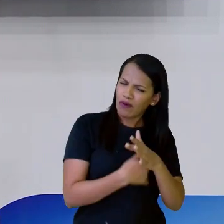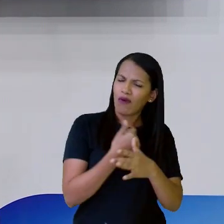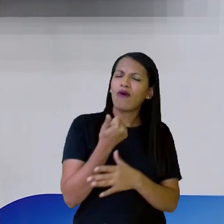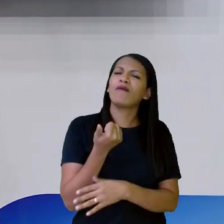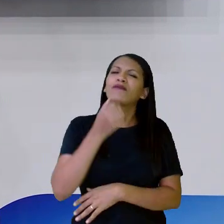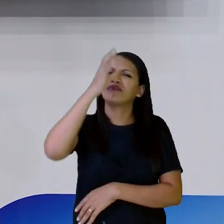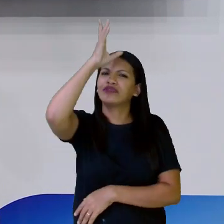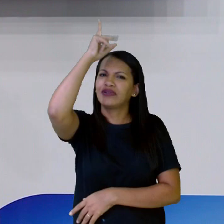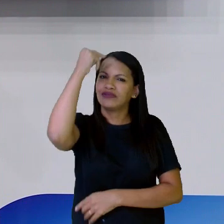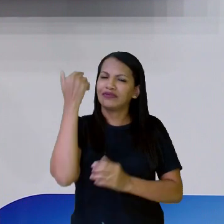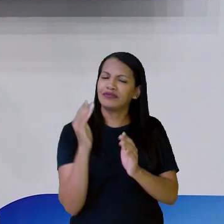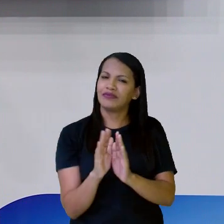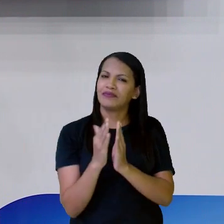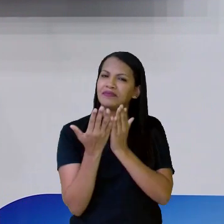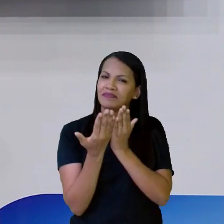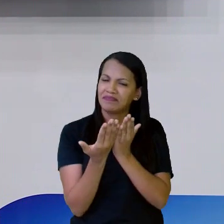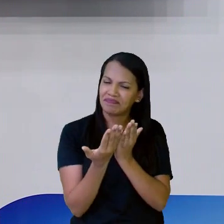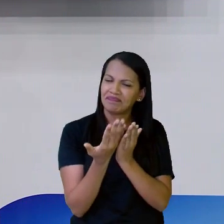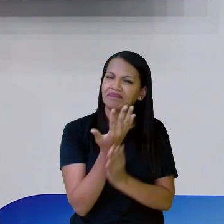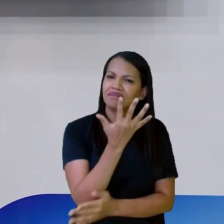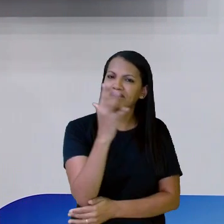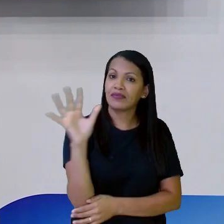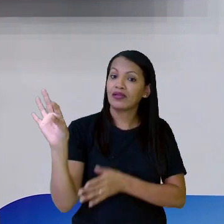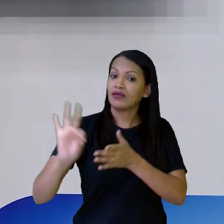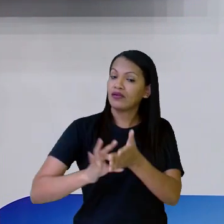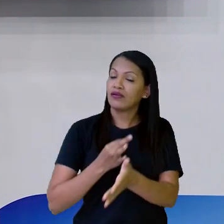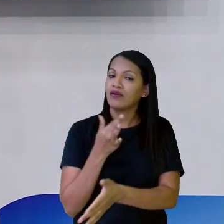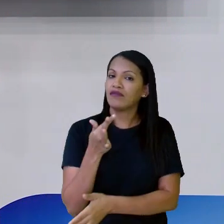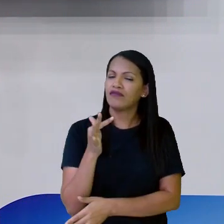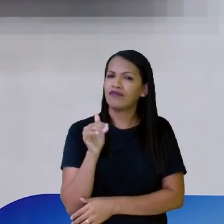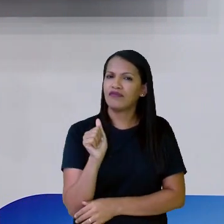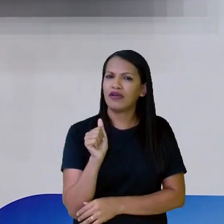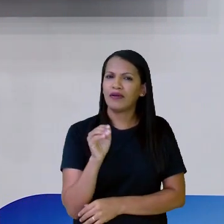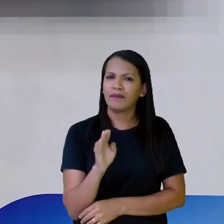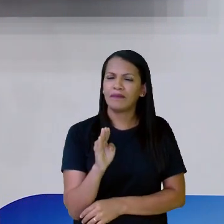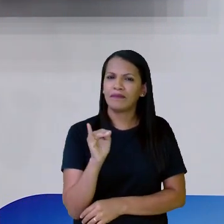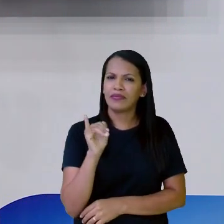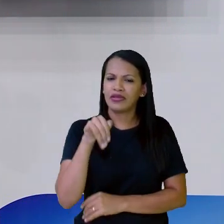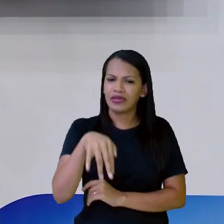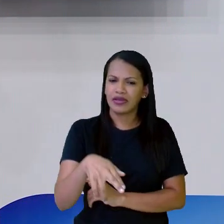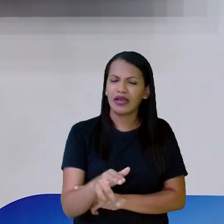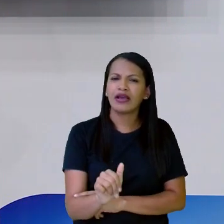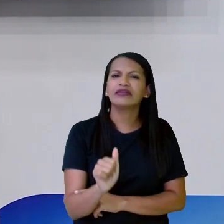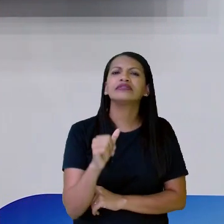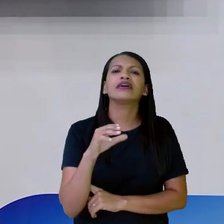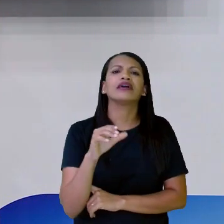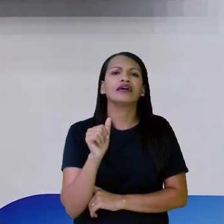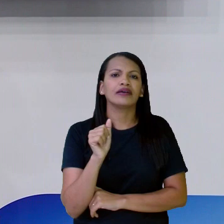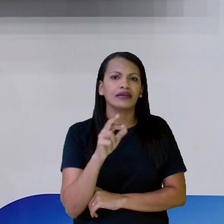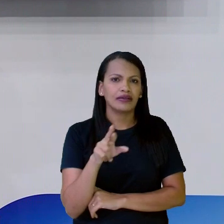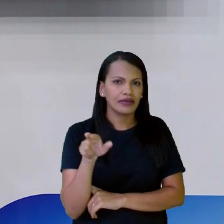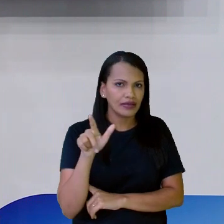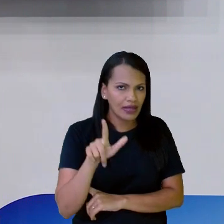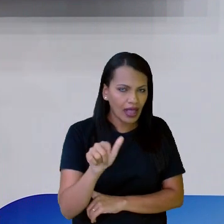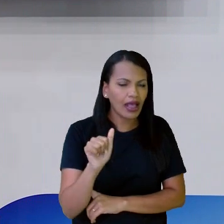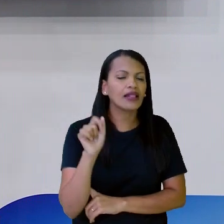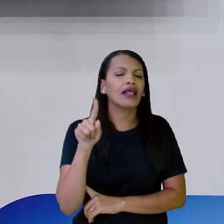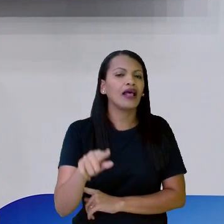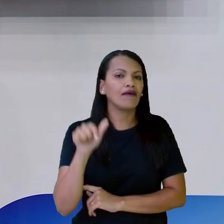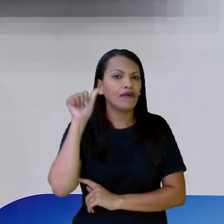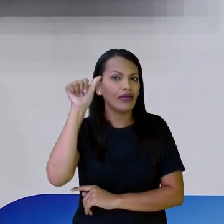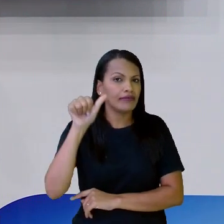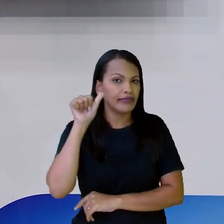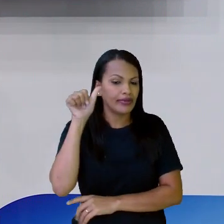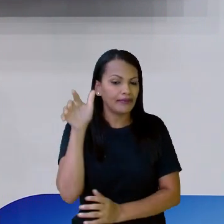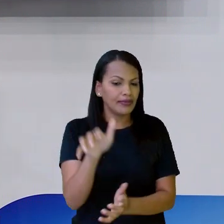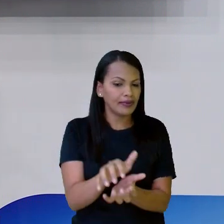Árvore dos Livros. A autora é Fabiana Carla, hein? Inclusive, ela é uma atriz pernambucana, isso mesmo. Tenho certeza